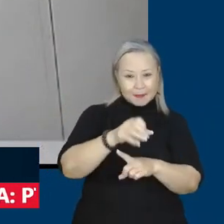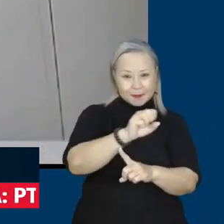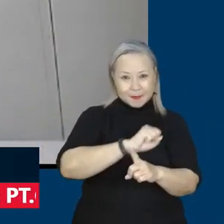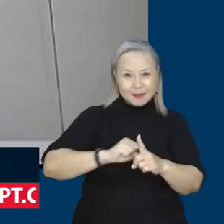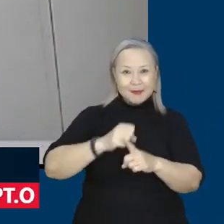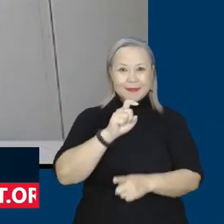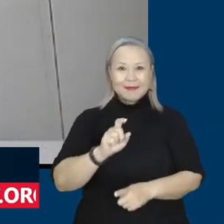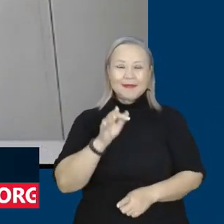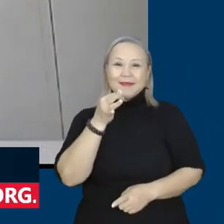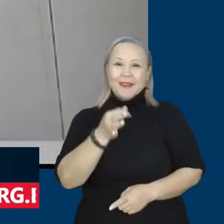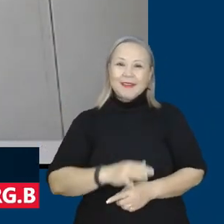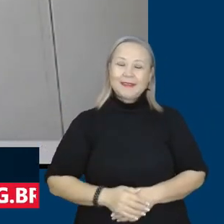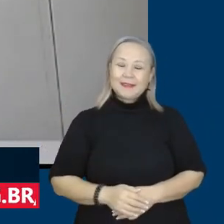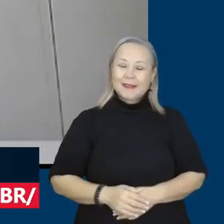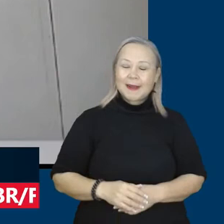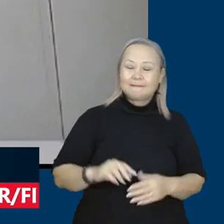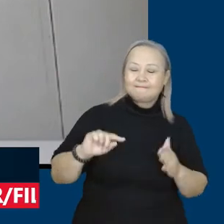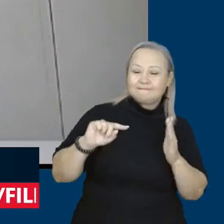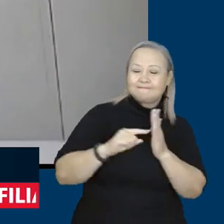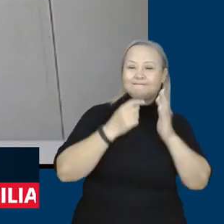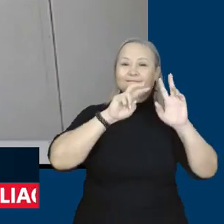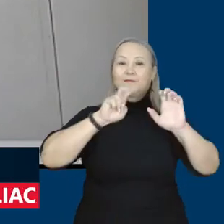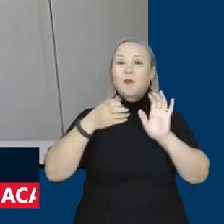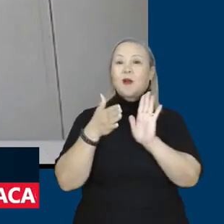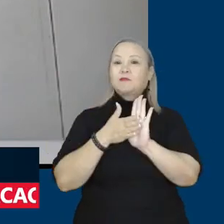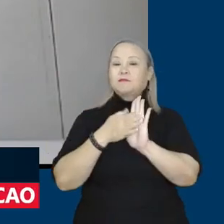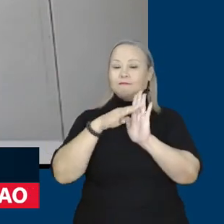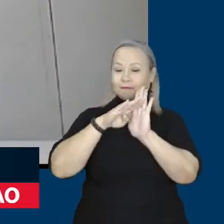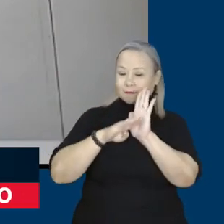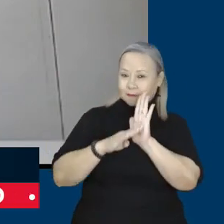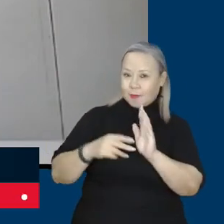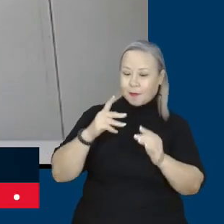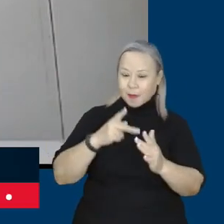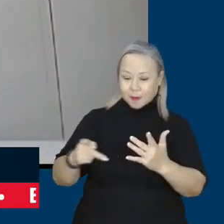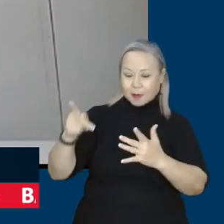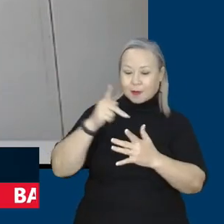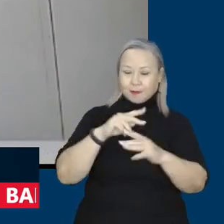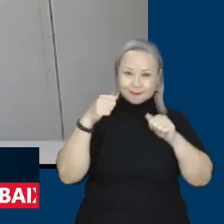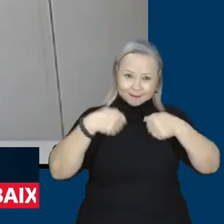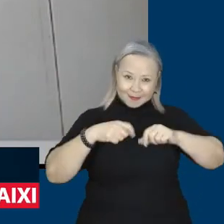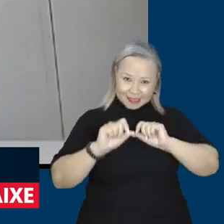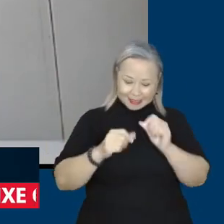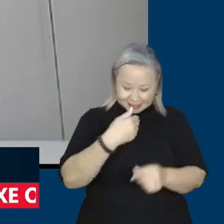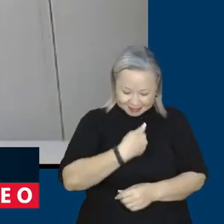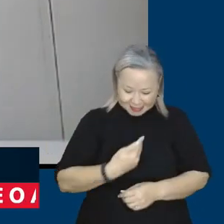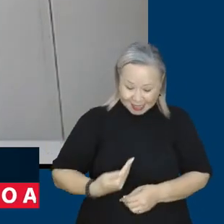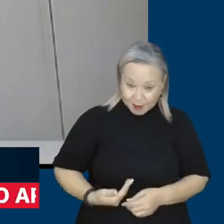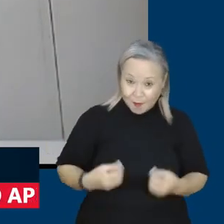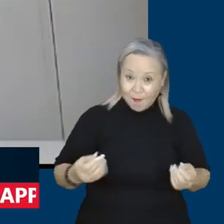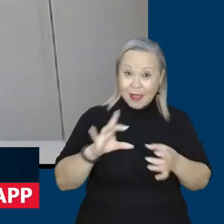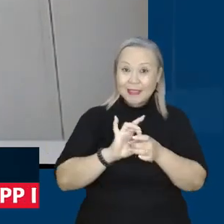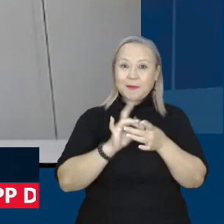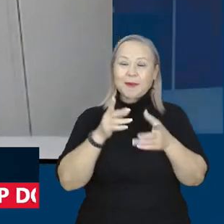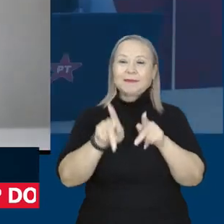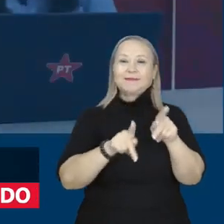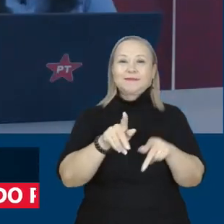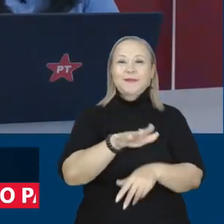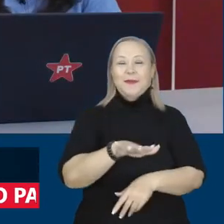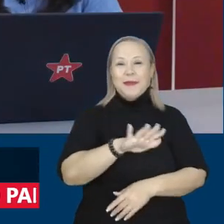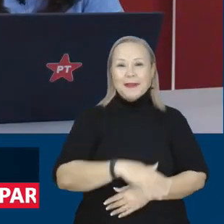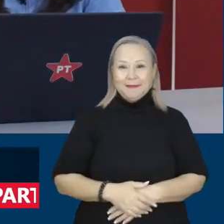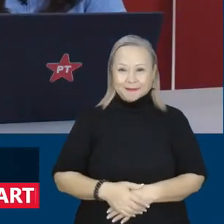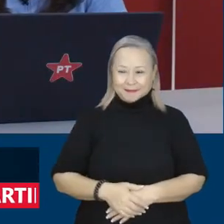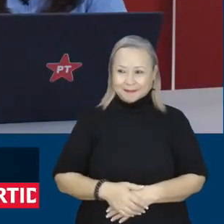será um ponto uma pauta prioritária e necessária no governo democrático popular